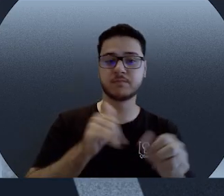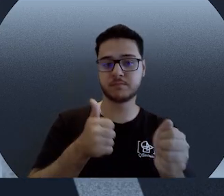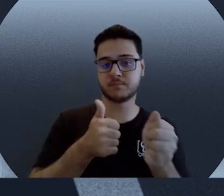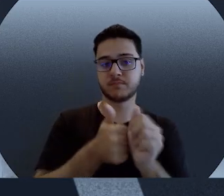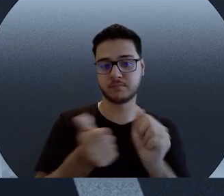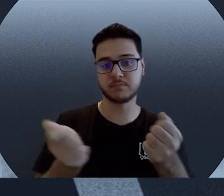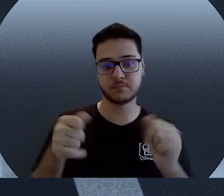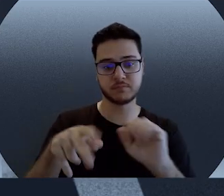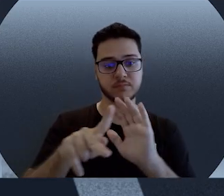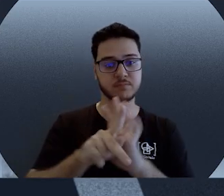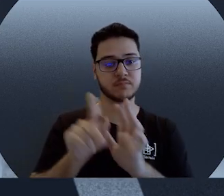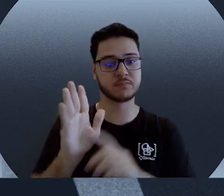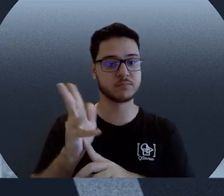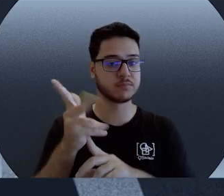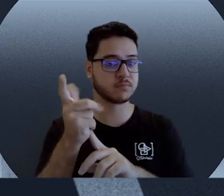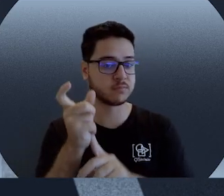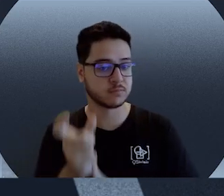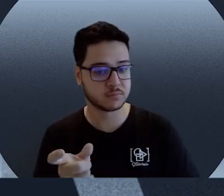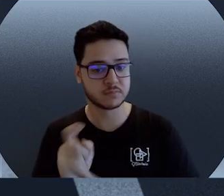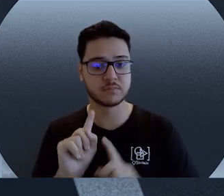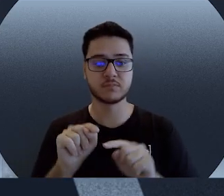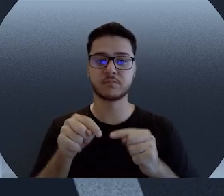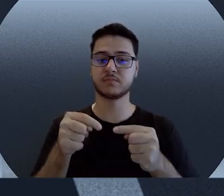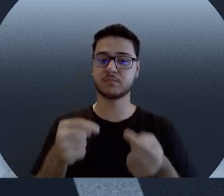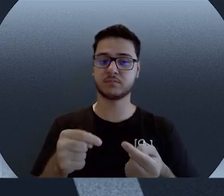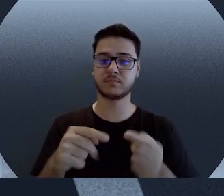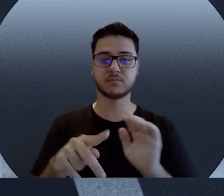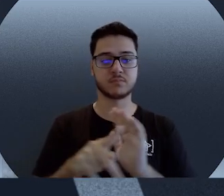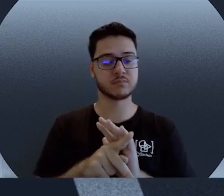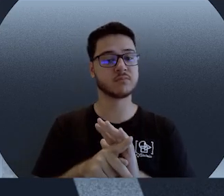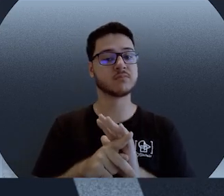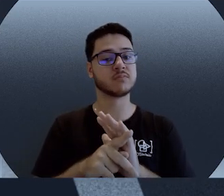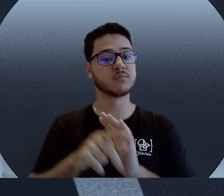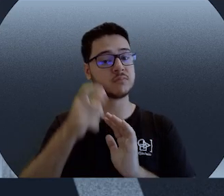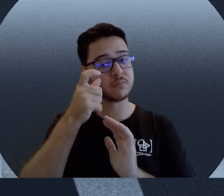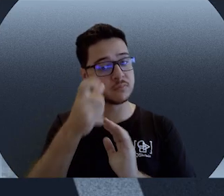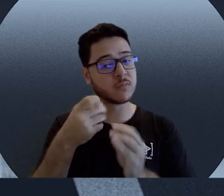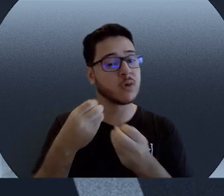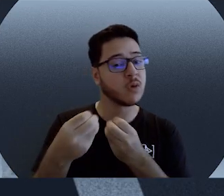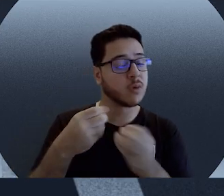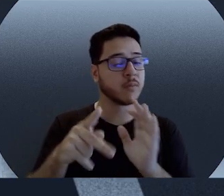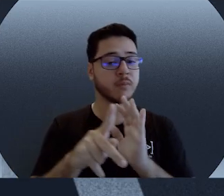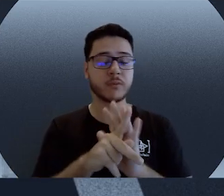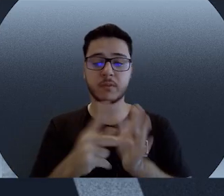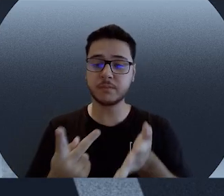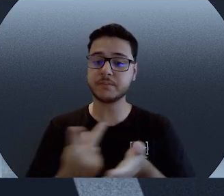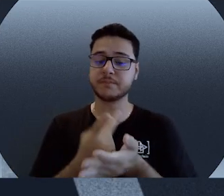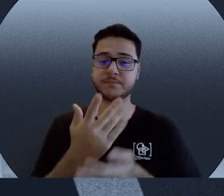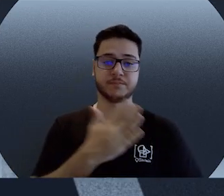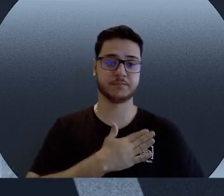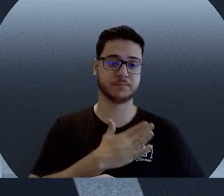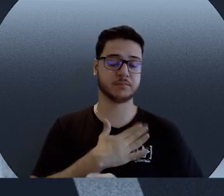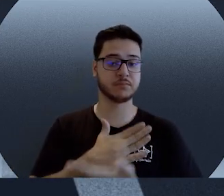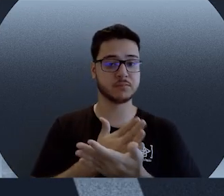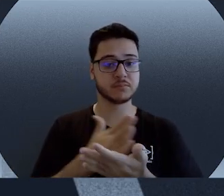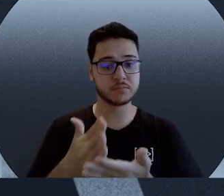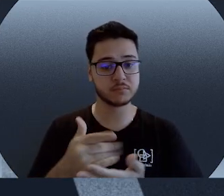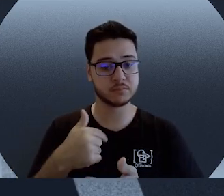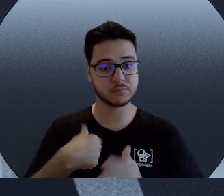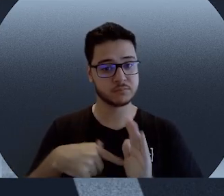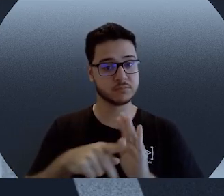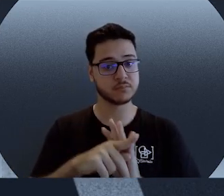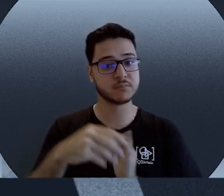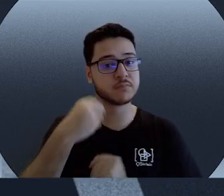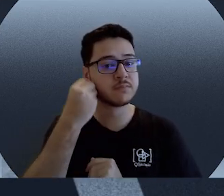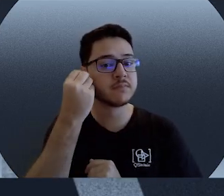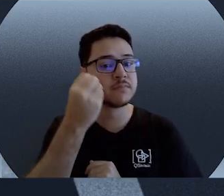do que o artista quis dizer, ou menos perto, mas o interessante dela é a forma que ela me atinge partindo das minhas